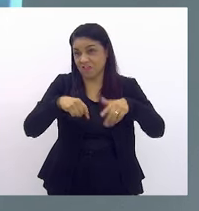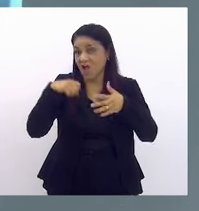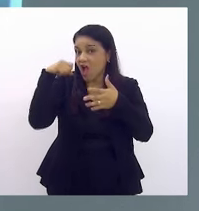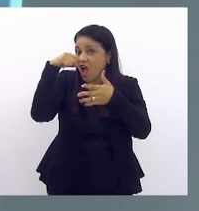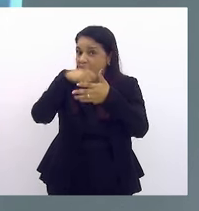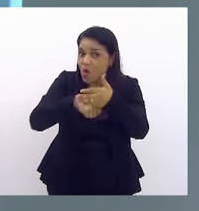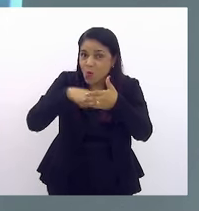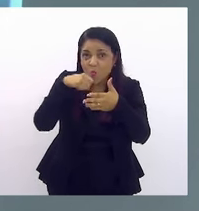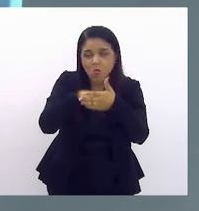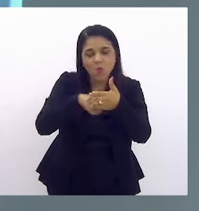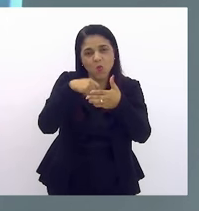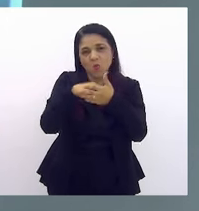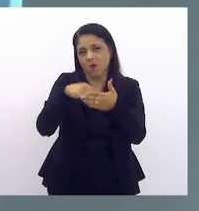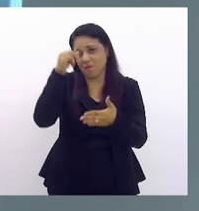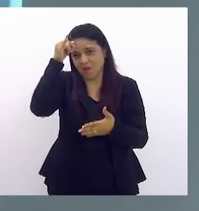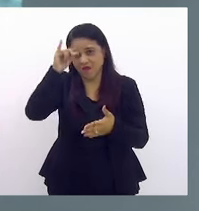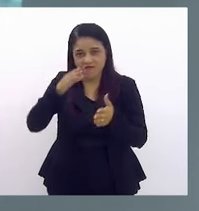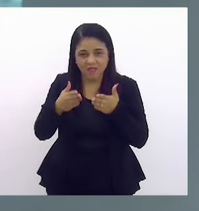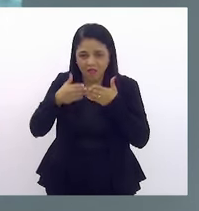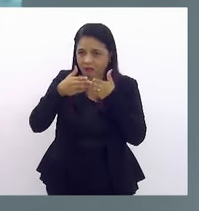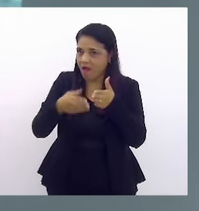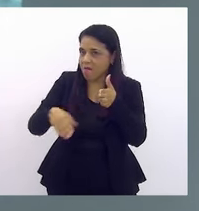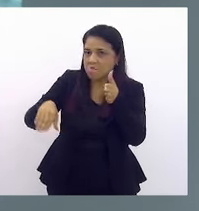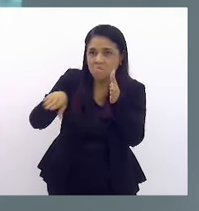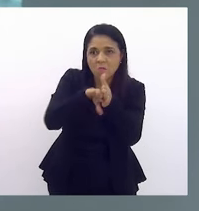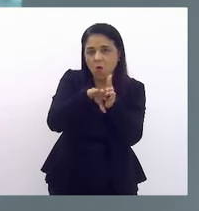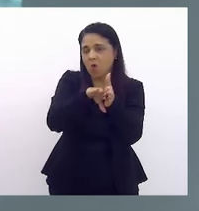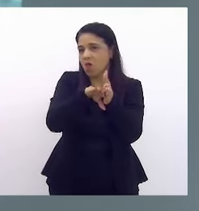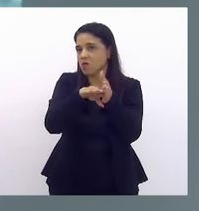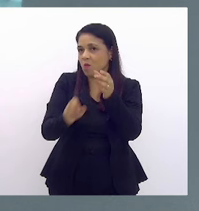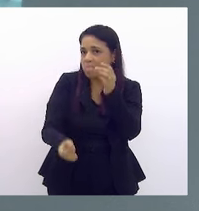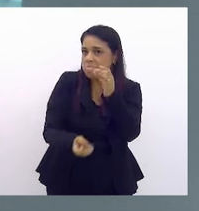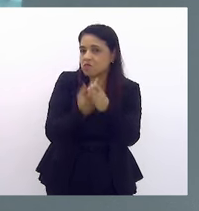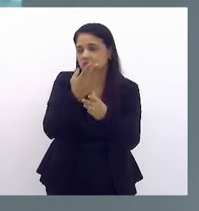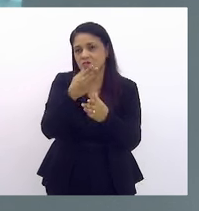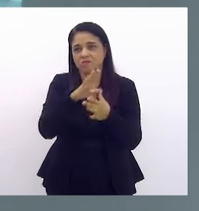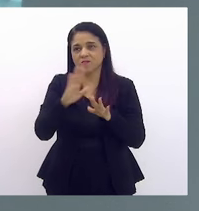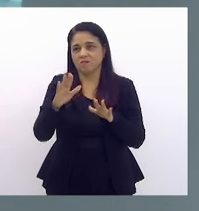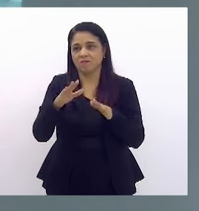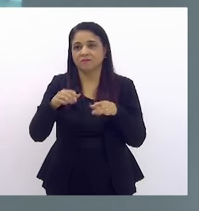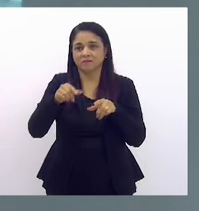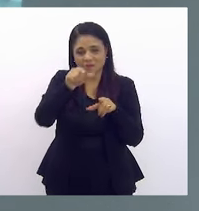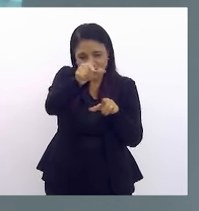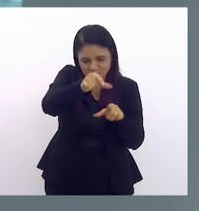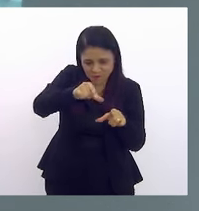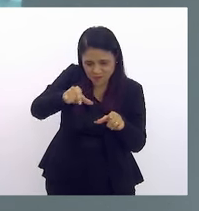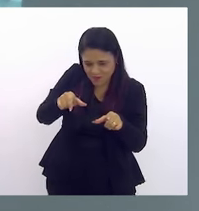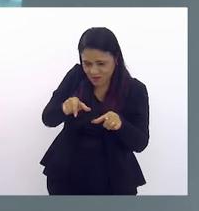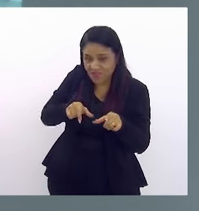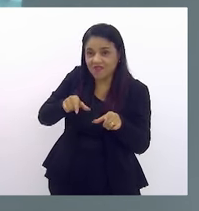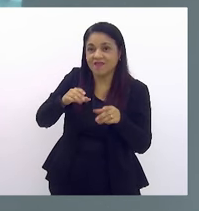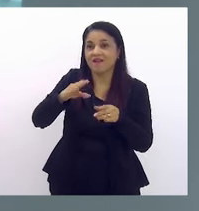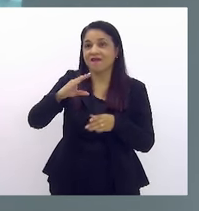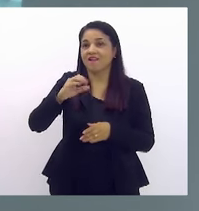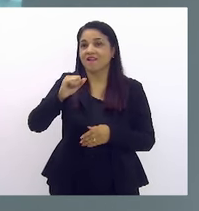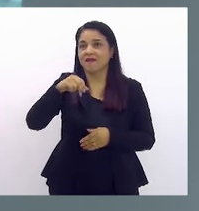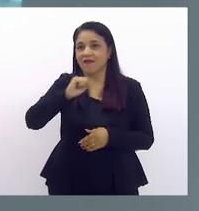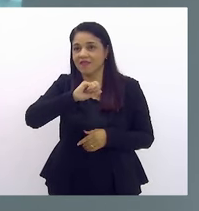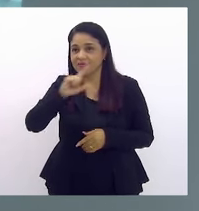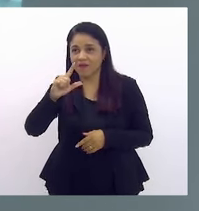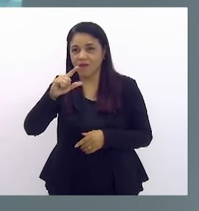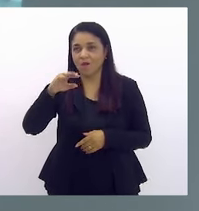tão coisa. Mais um, por favor. Esse é o canal de Ponta Negra, está vendo? Aí ele chega